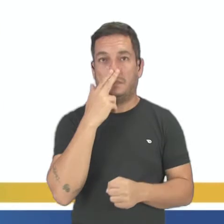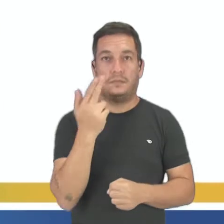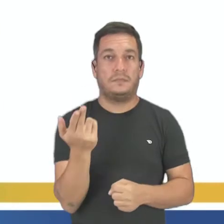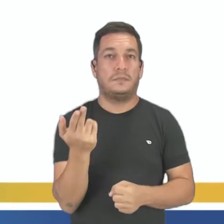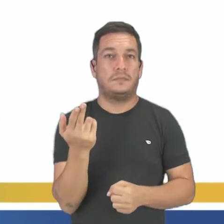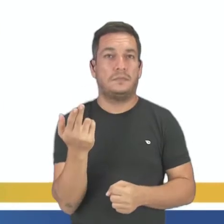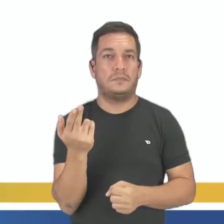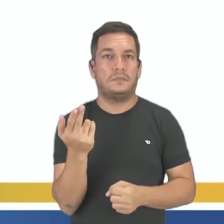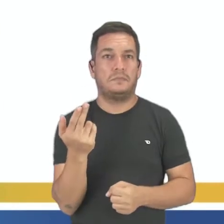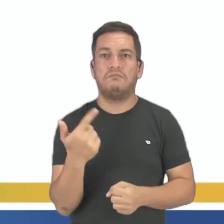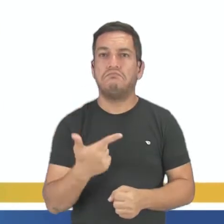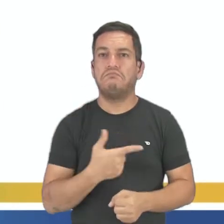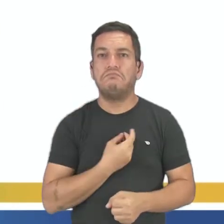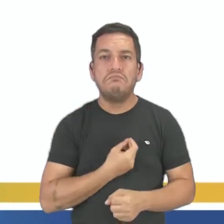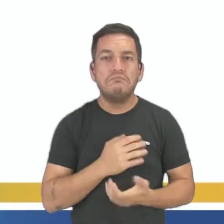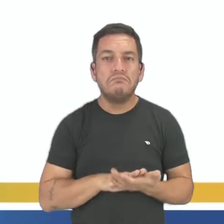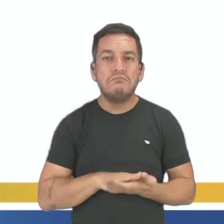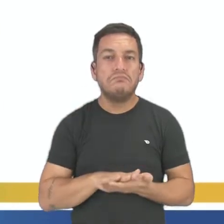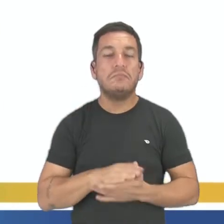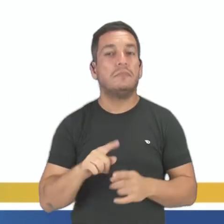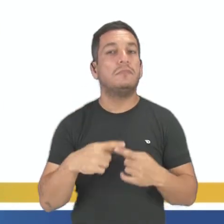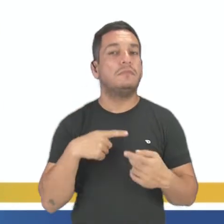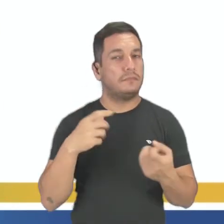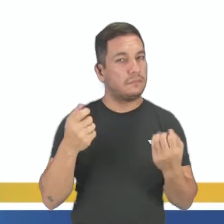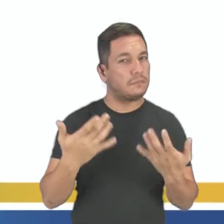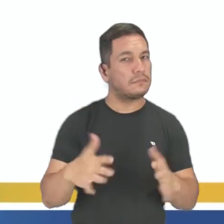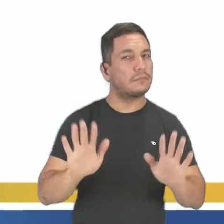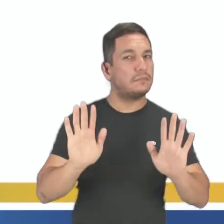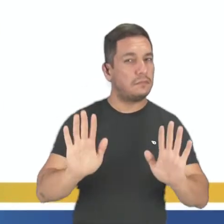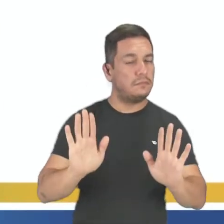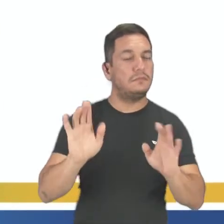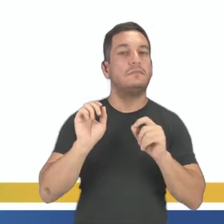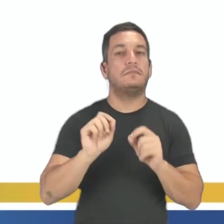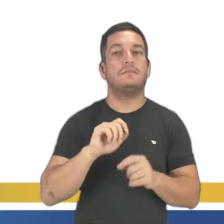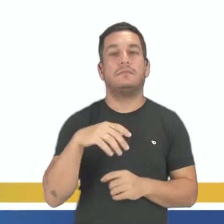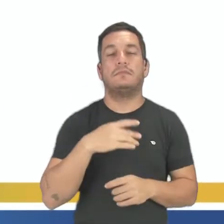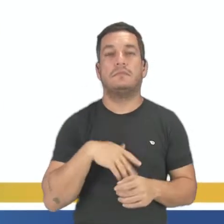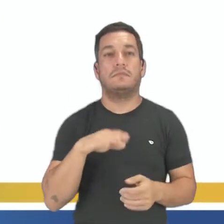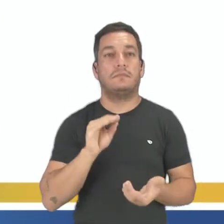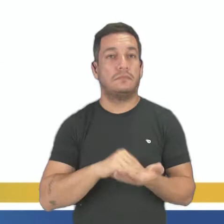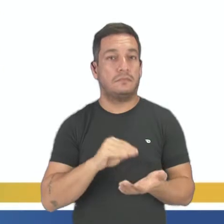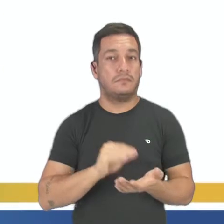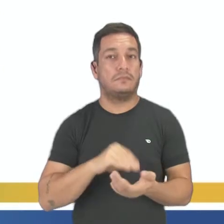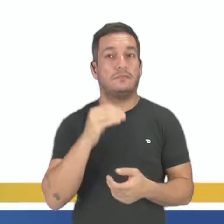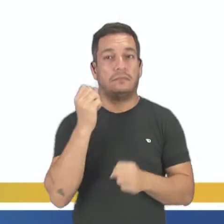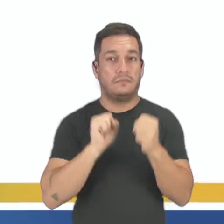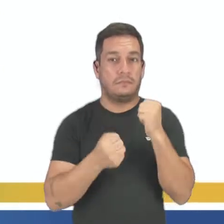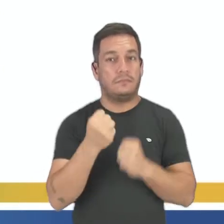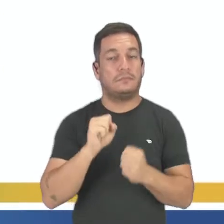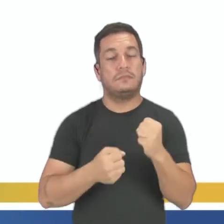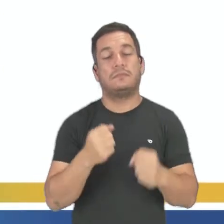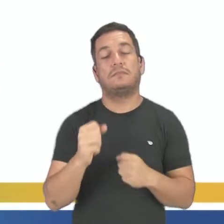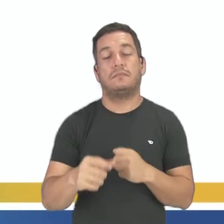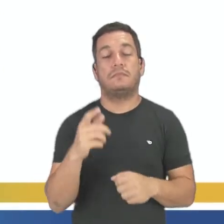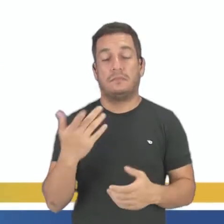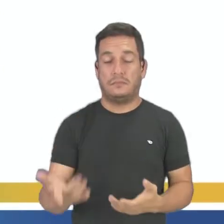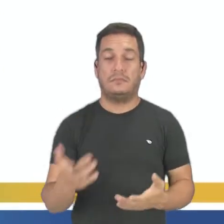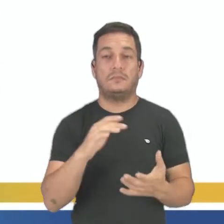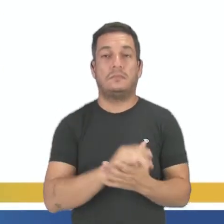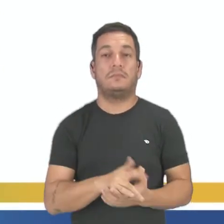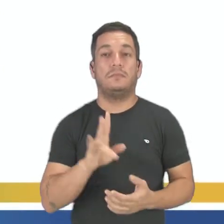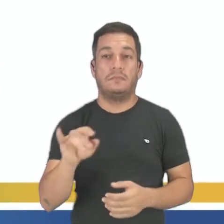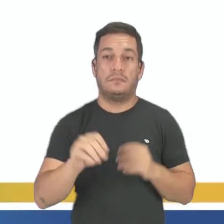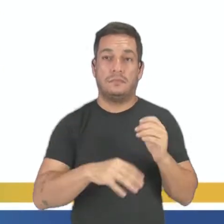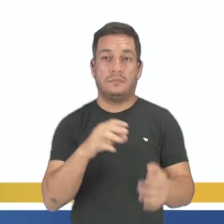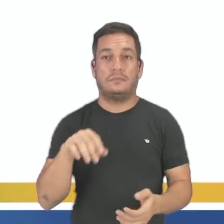inexistentes. Mas aí tem uma explicação diretamente para a inexistência dessas indústrias. Quando a indústria ela vai